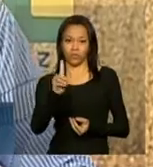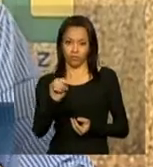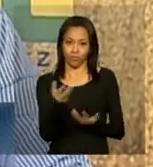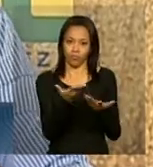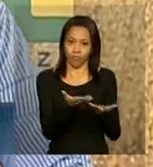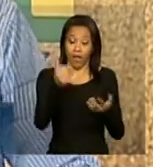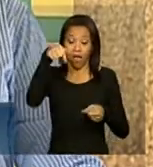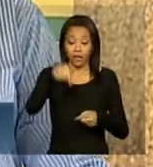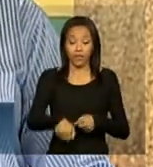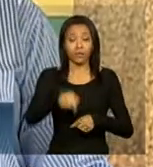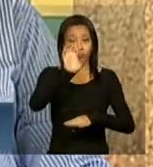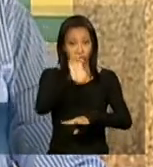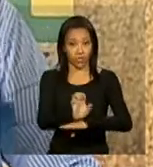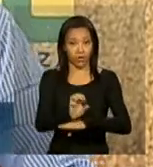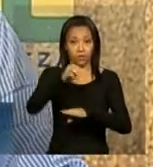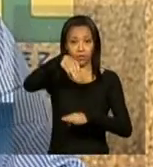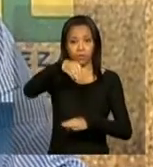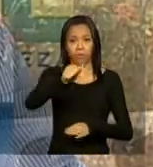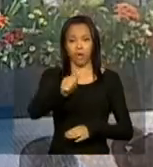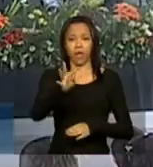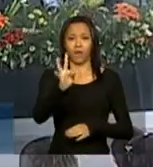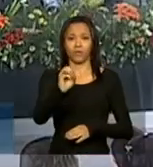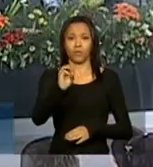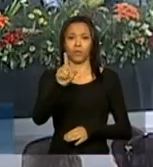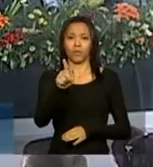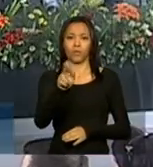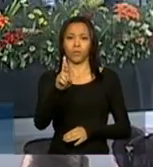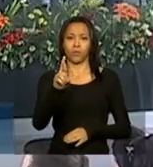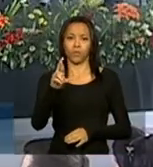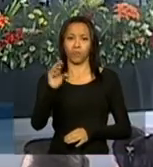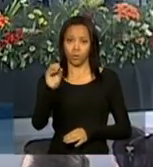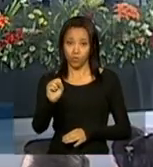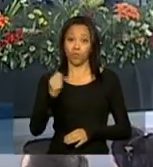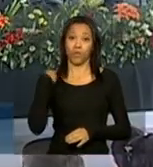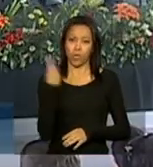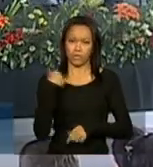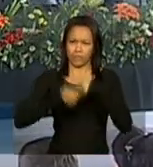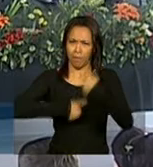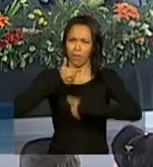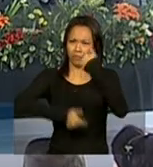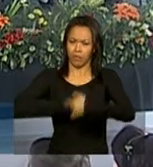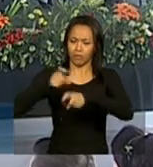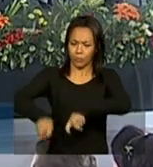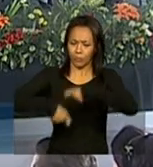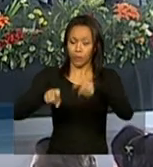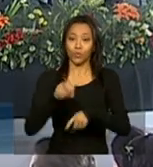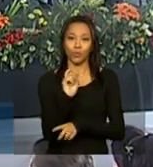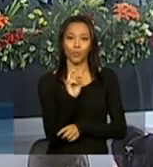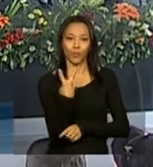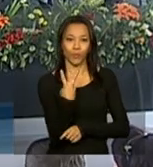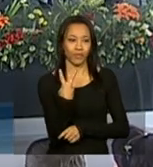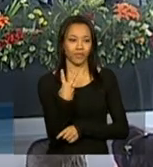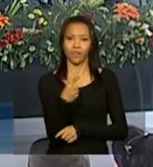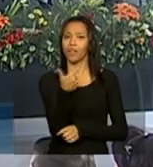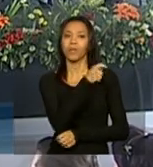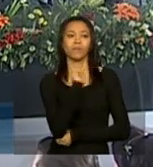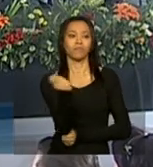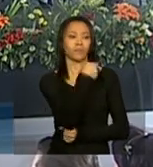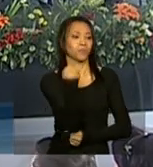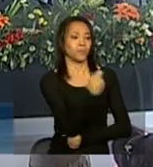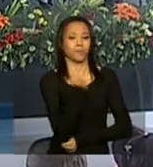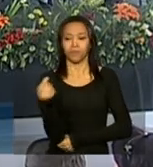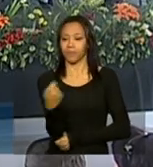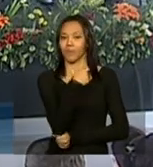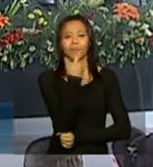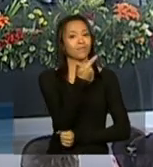aqui no Mato Grosso, estamos fazendo uma agricultura bastante intensiva, duas safras ao mesmo tempo, sem irrigação, como diz